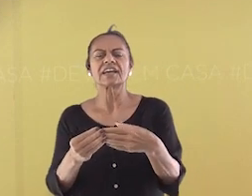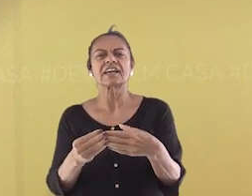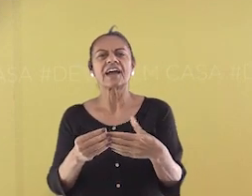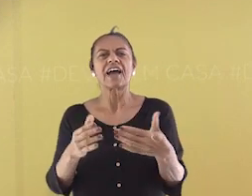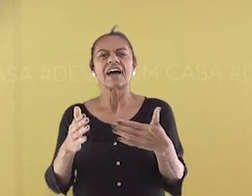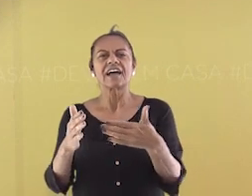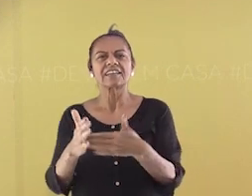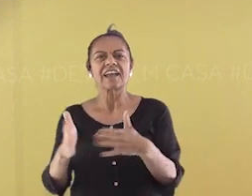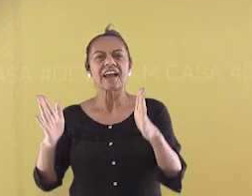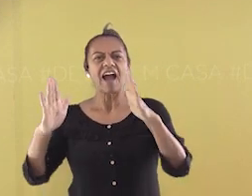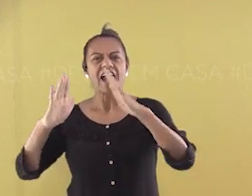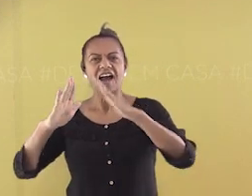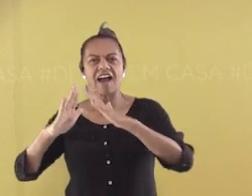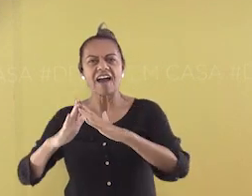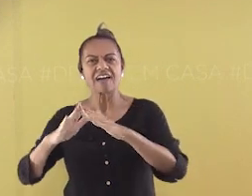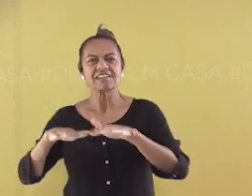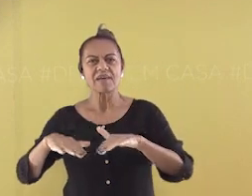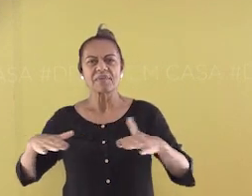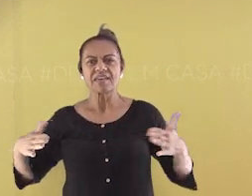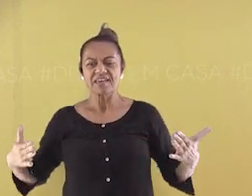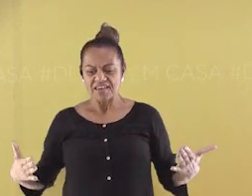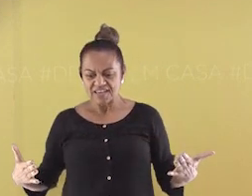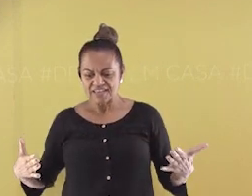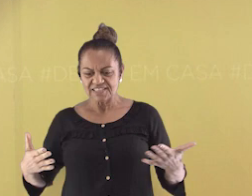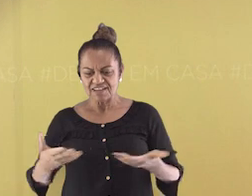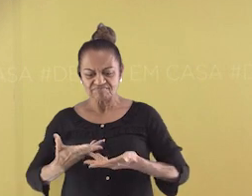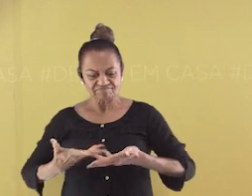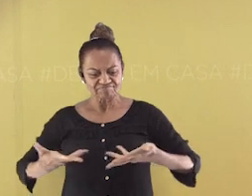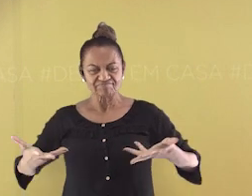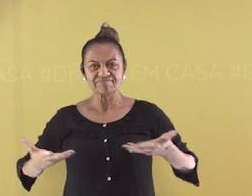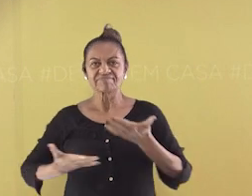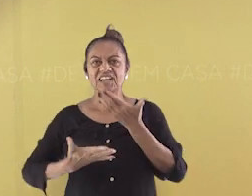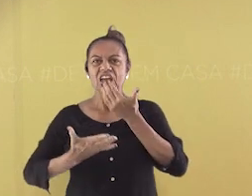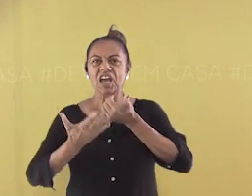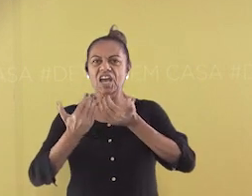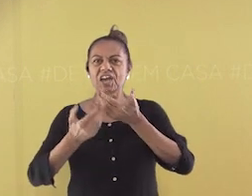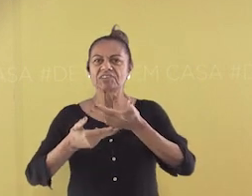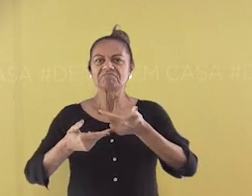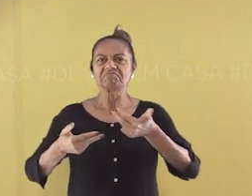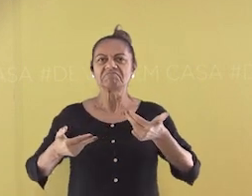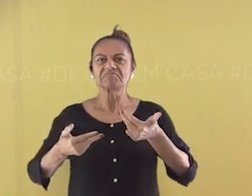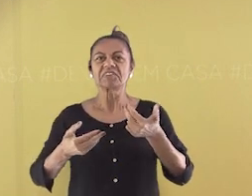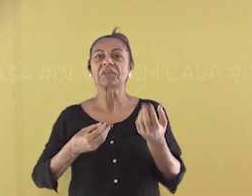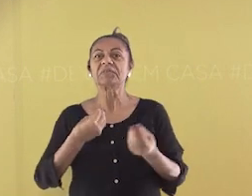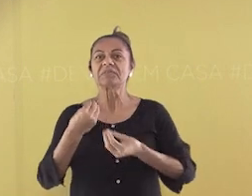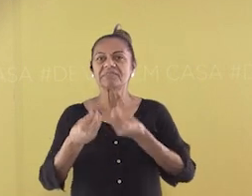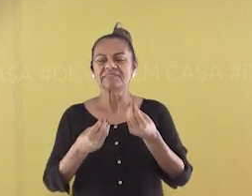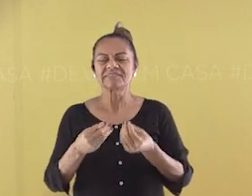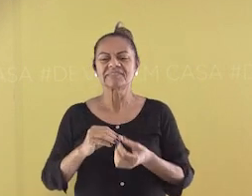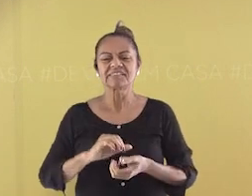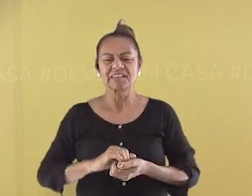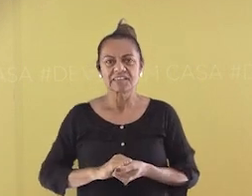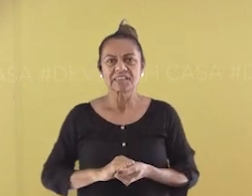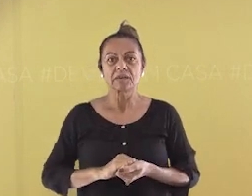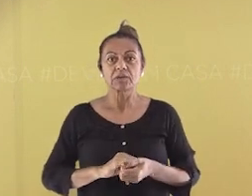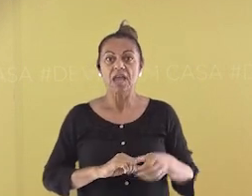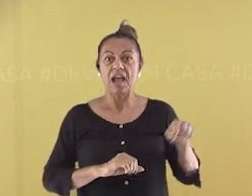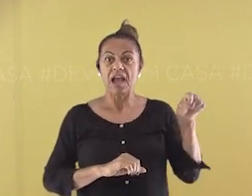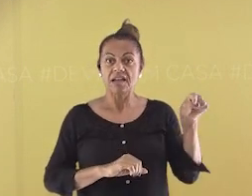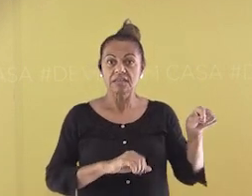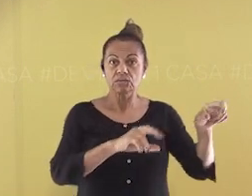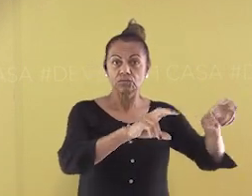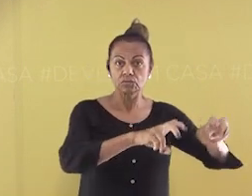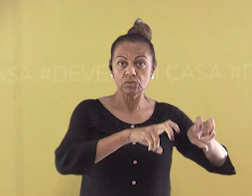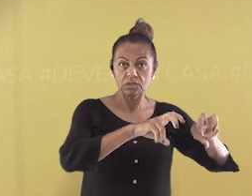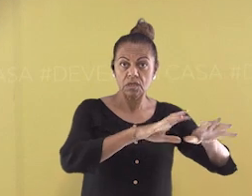da importante relação entre o campo e a cidade. É no campo que são realizadas algumas atividades,